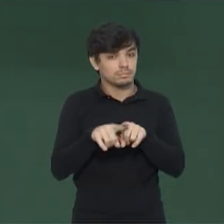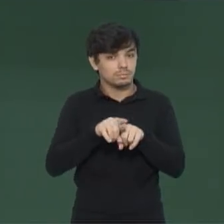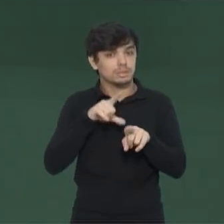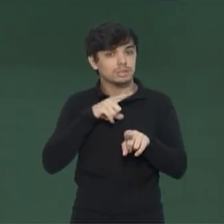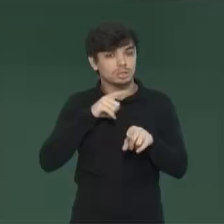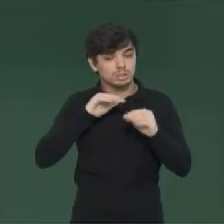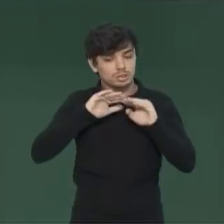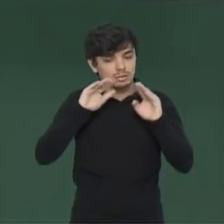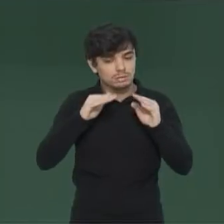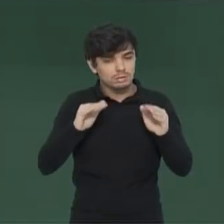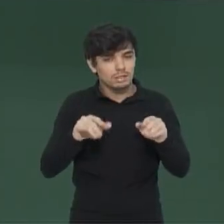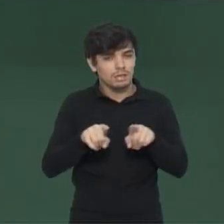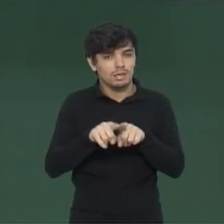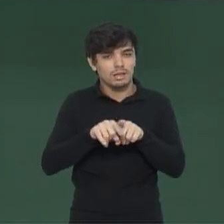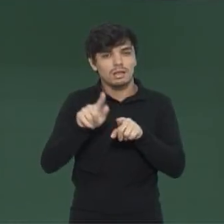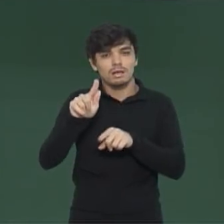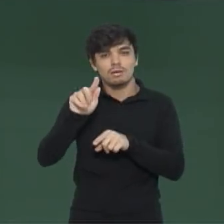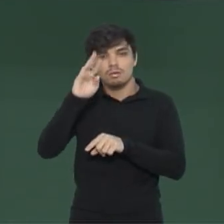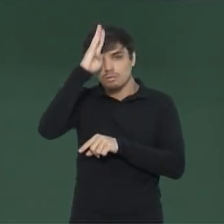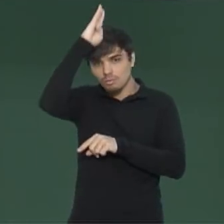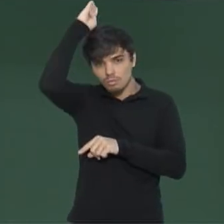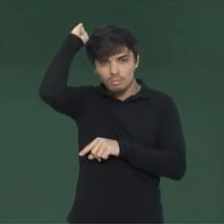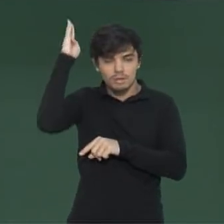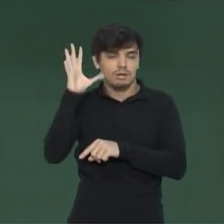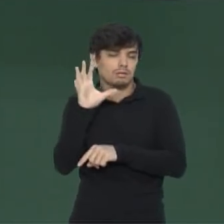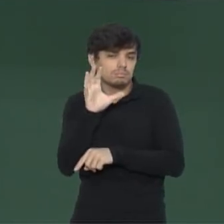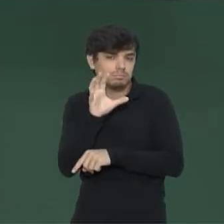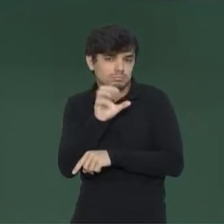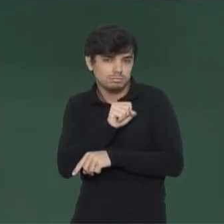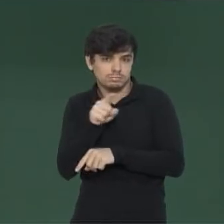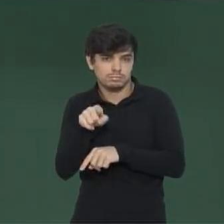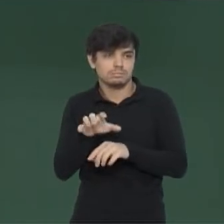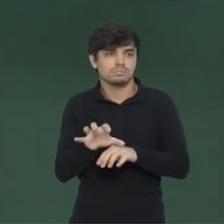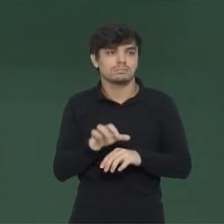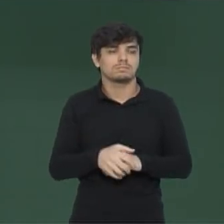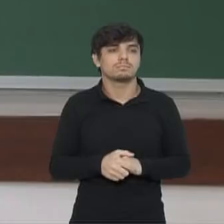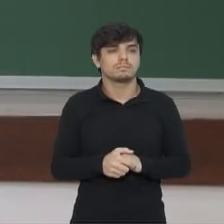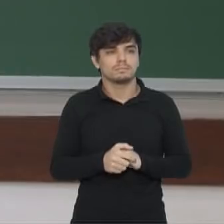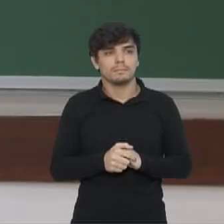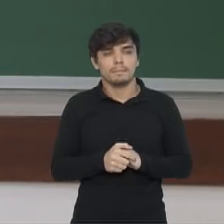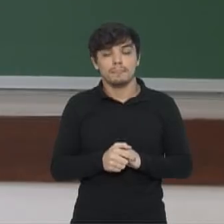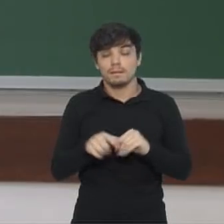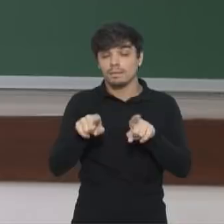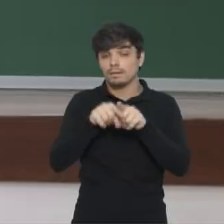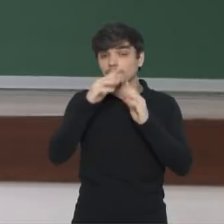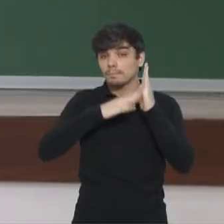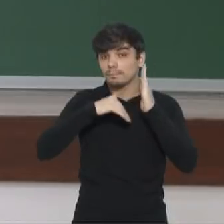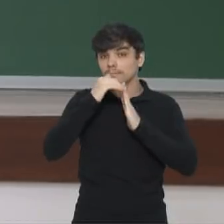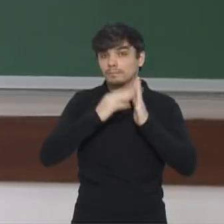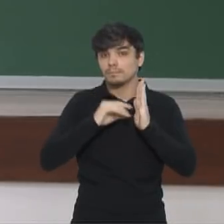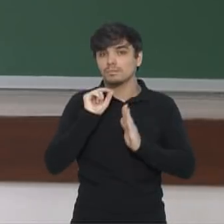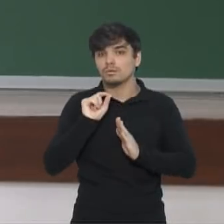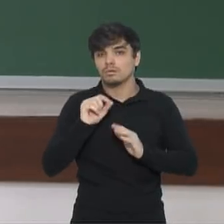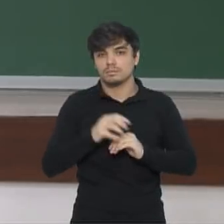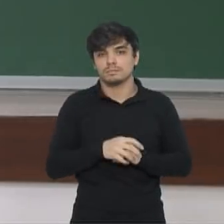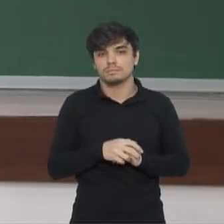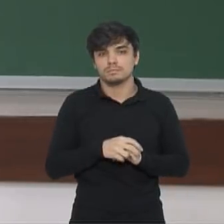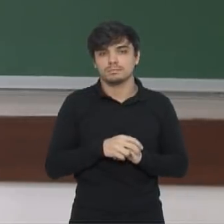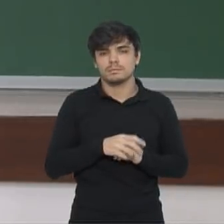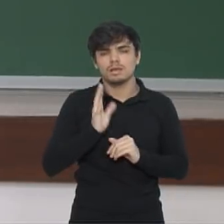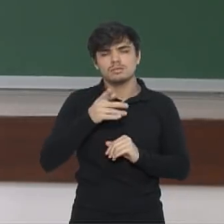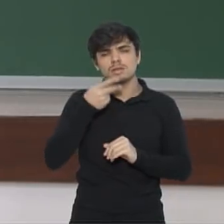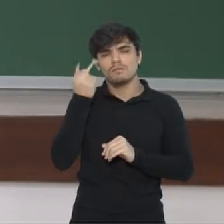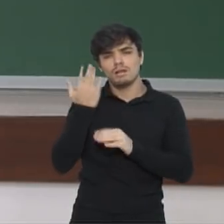relevos que os romanos apreciavam bastante esse tipo de arte. E na pintura, pessoal? Então, eu já havia comentado em